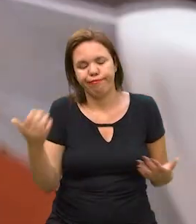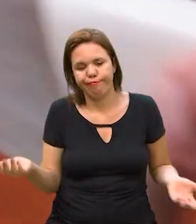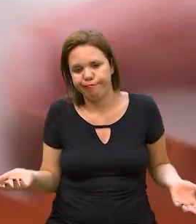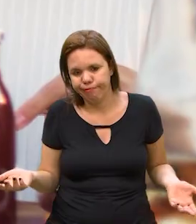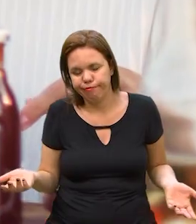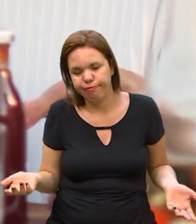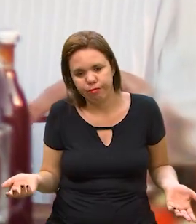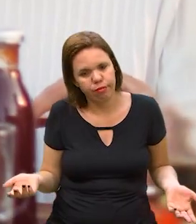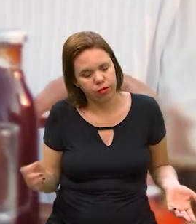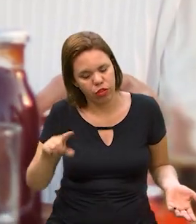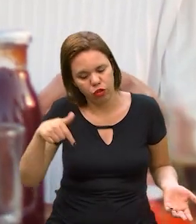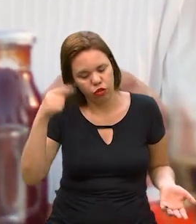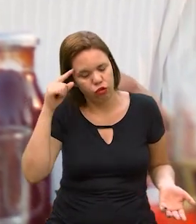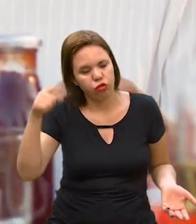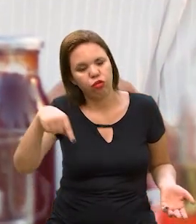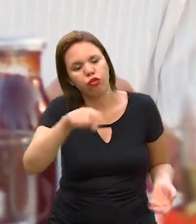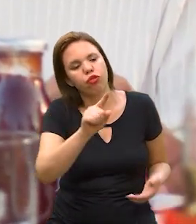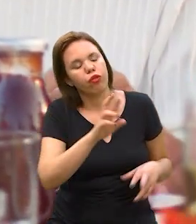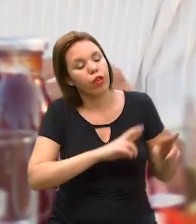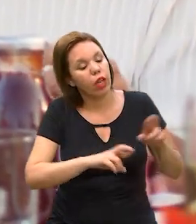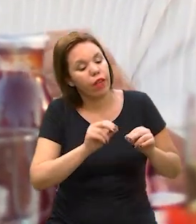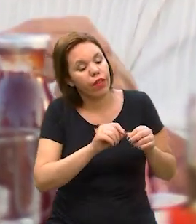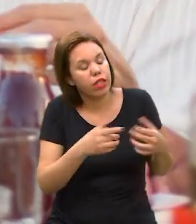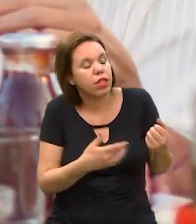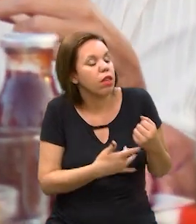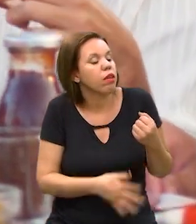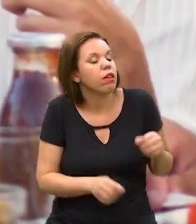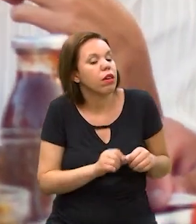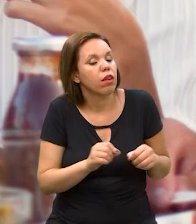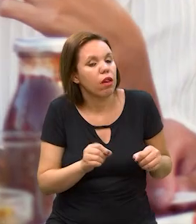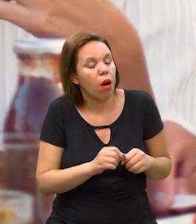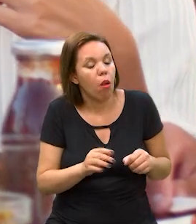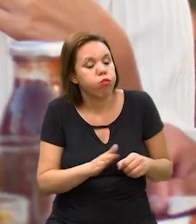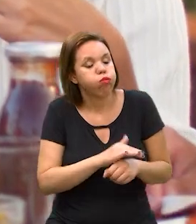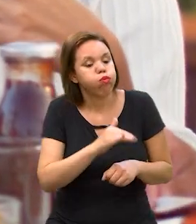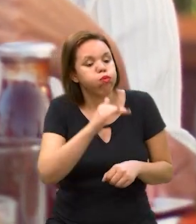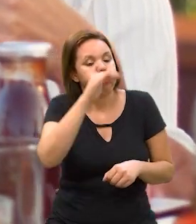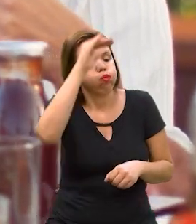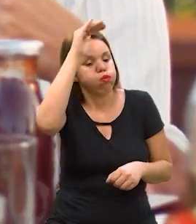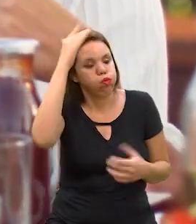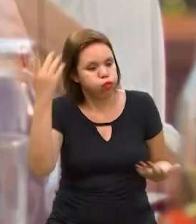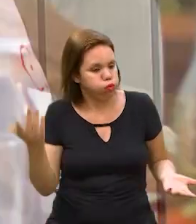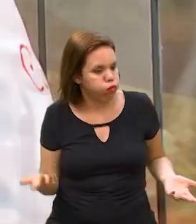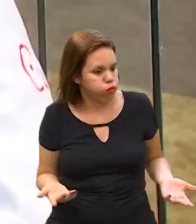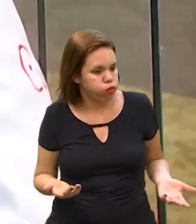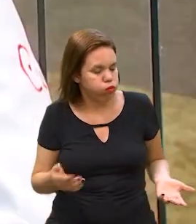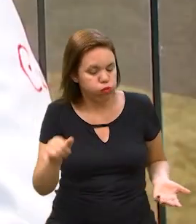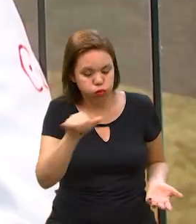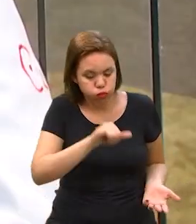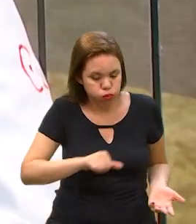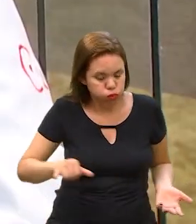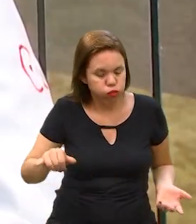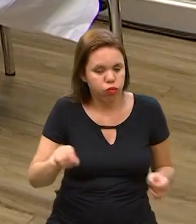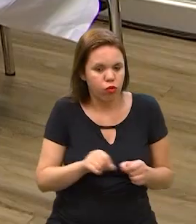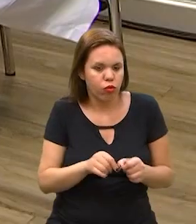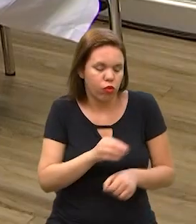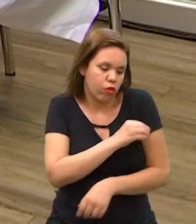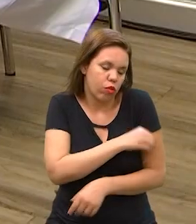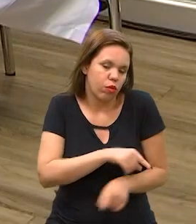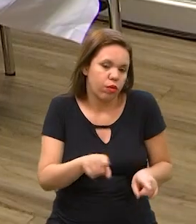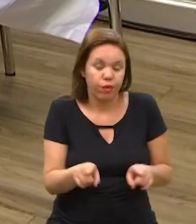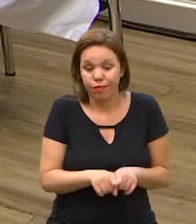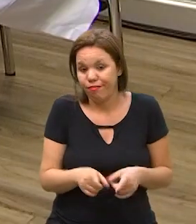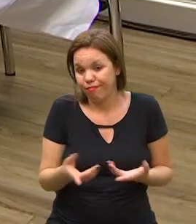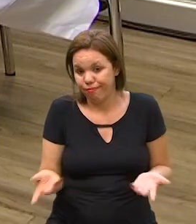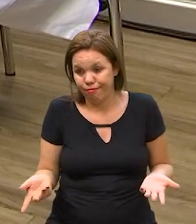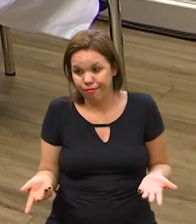toma cerveja e no dia seguinte vai ao laboratório, vai estar muito alto Altera. esse triglicérides. Então não compensa a